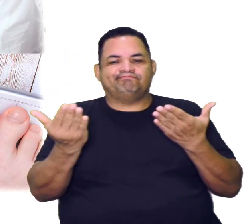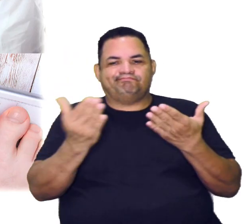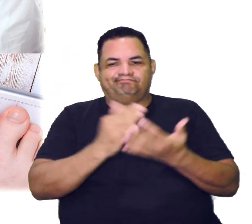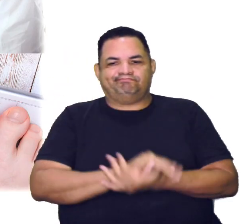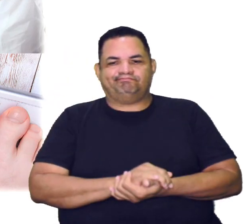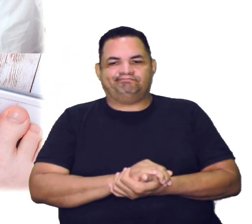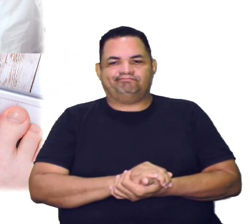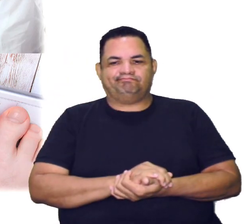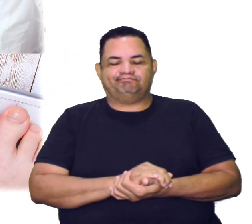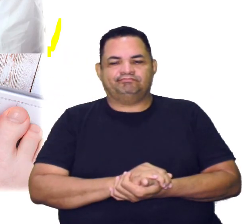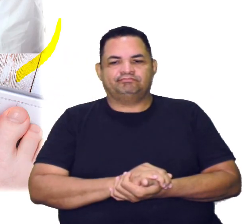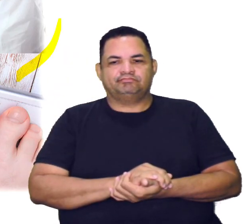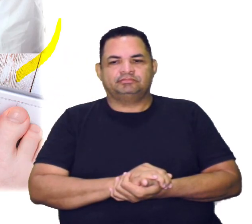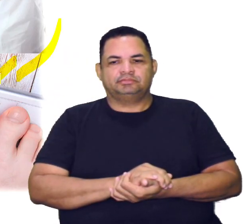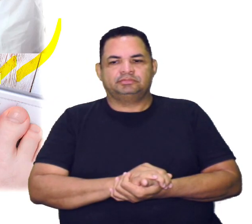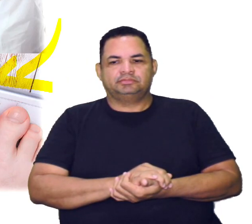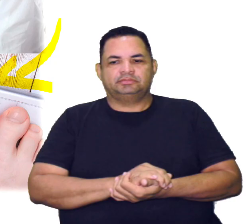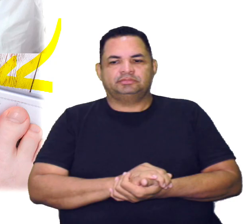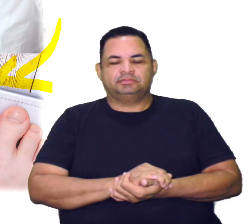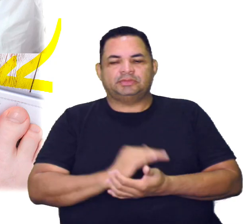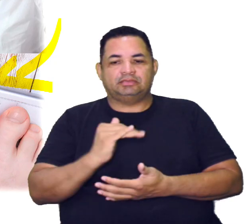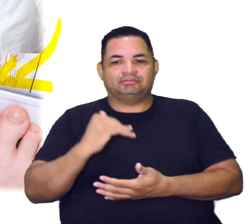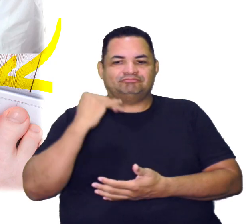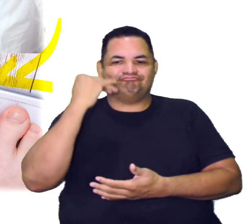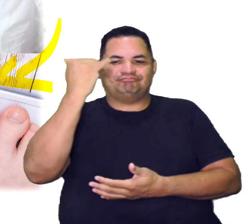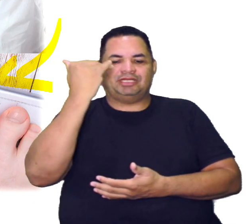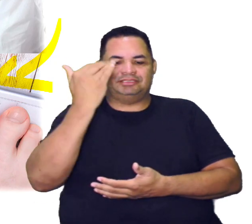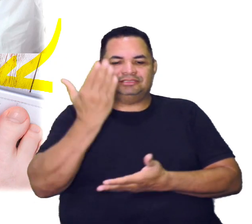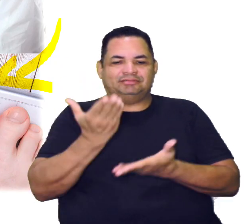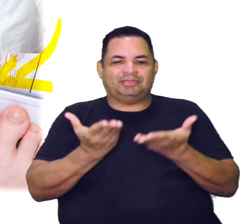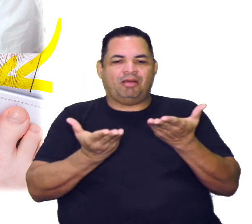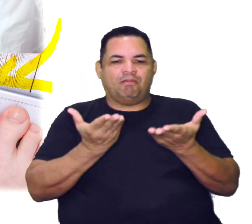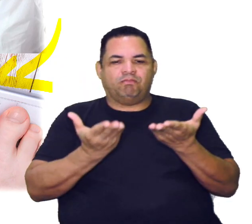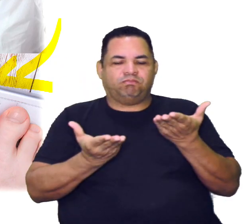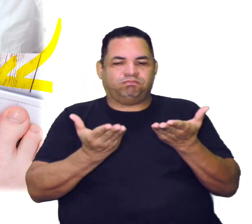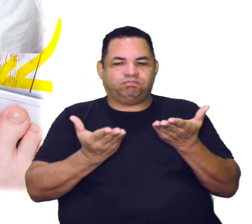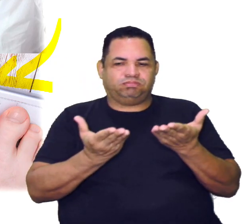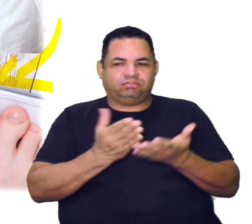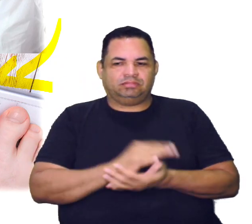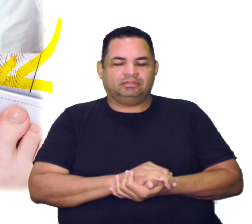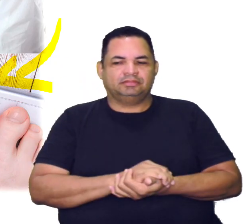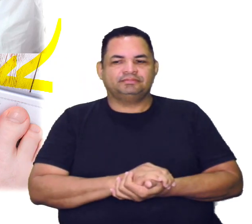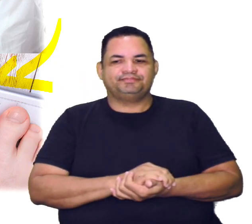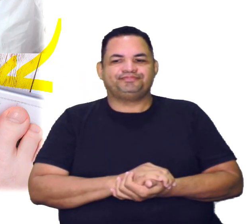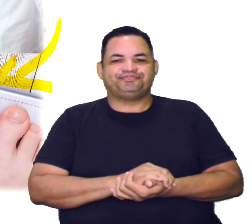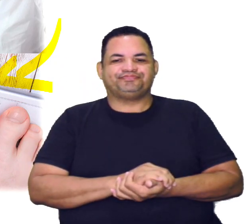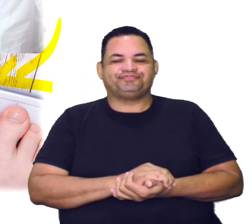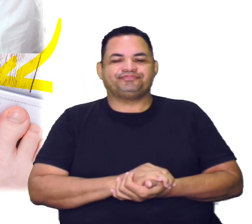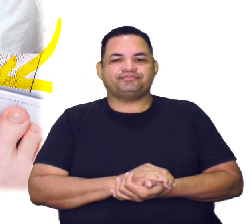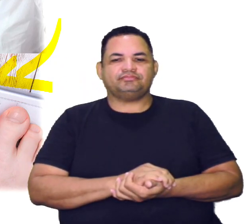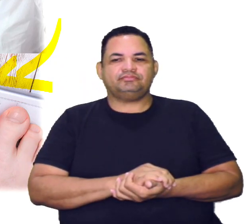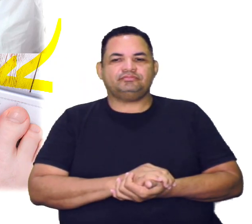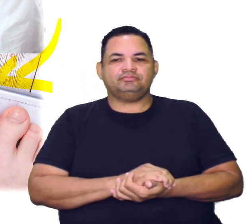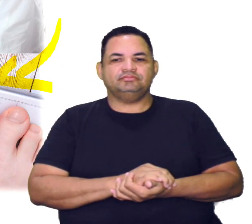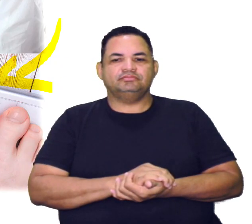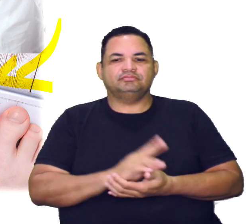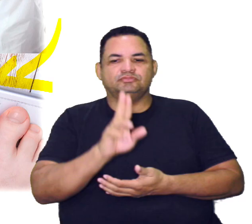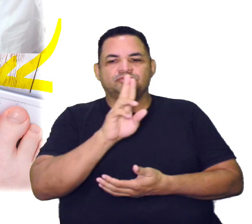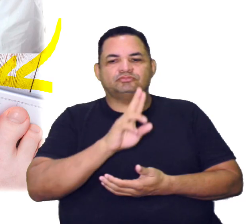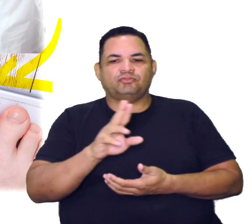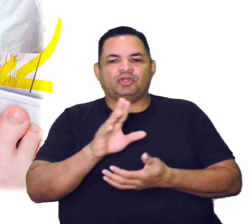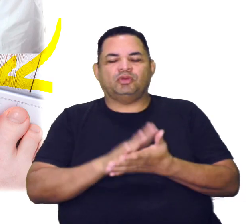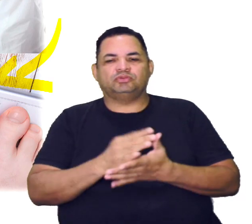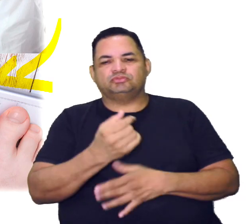está em especial acima do nosso peso, né? A gente sabe quando está acima do nosso peso, fazendo uso de